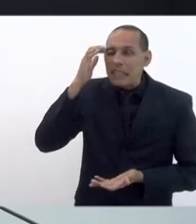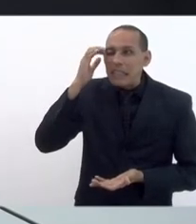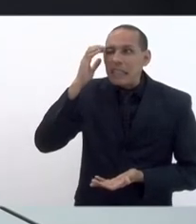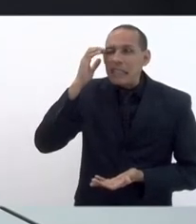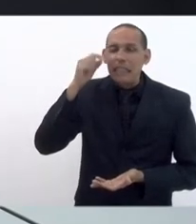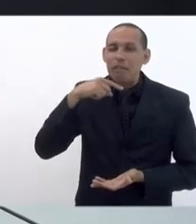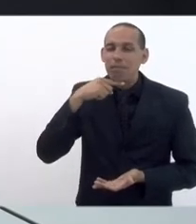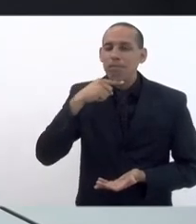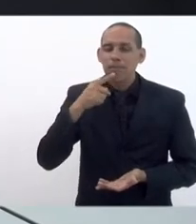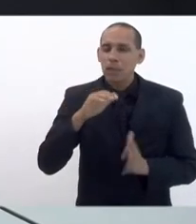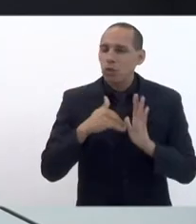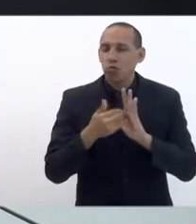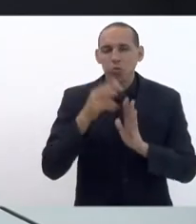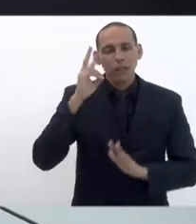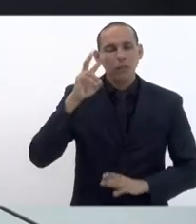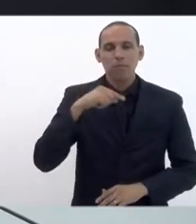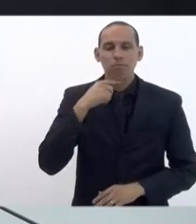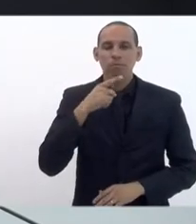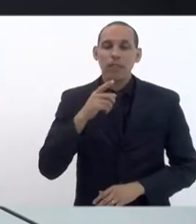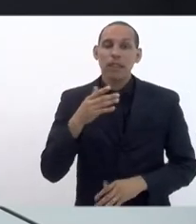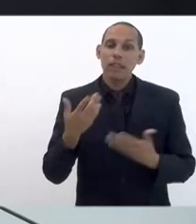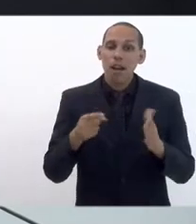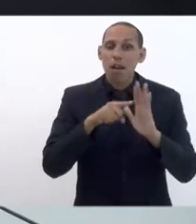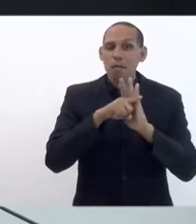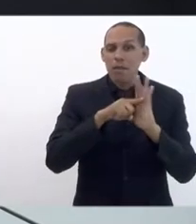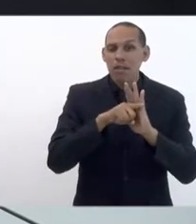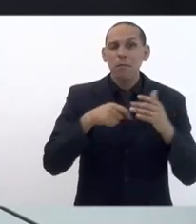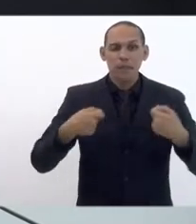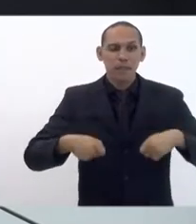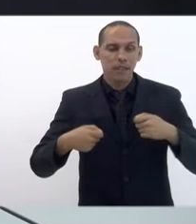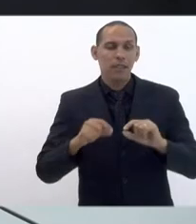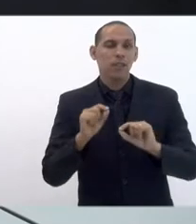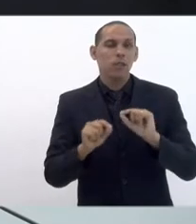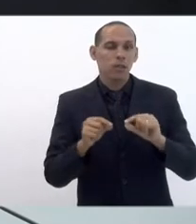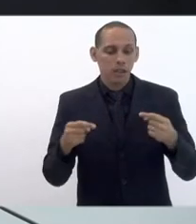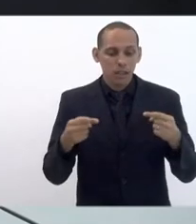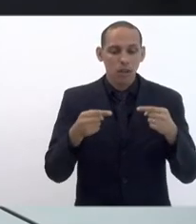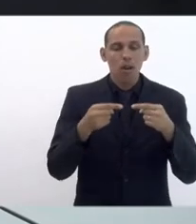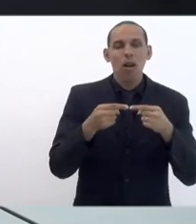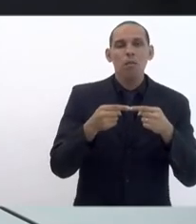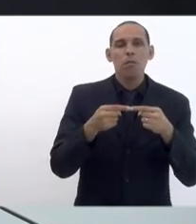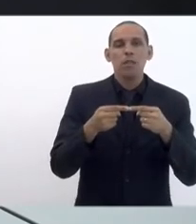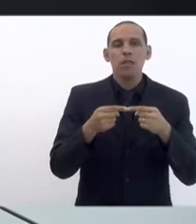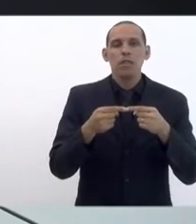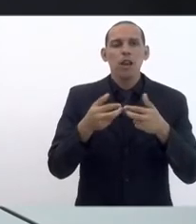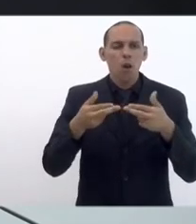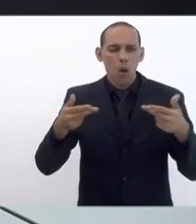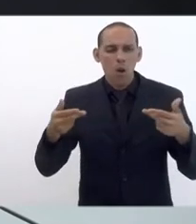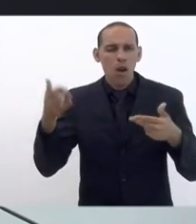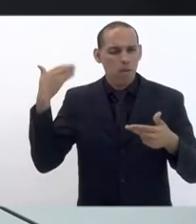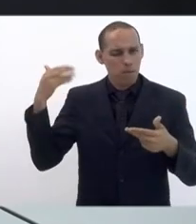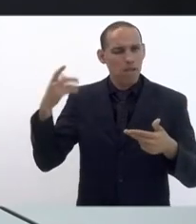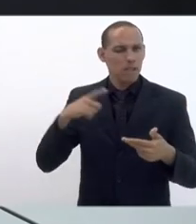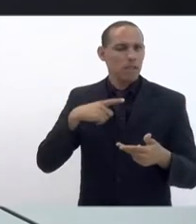tudo. Então, a gente tem que fazer uma pesquisa, só para ser coerente com o que já com os que já passou,